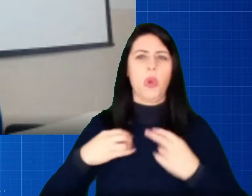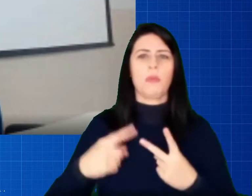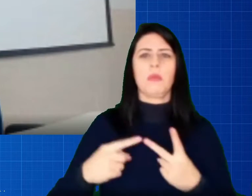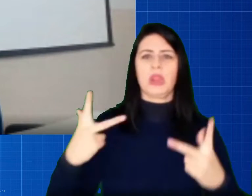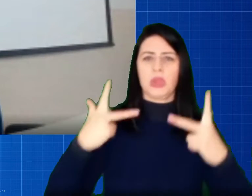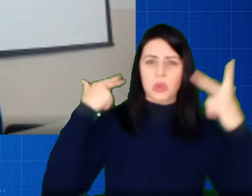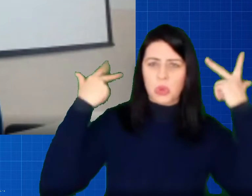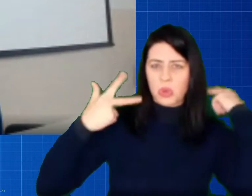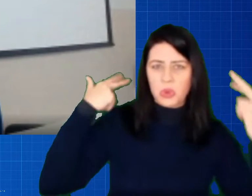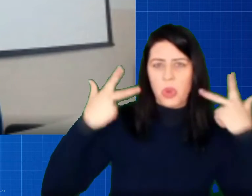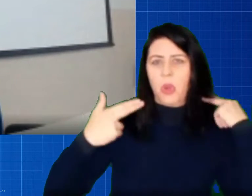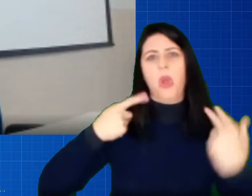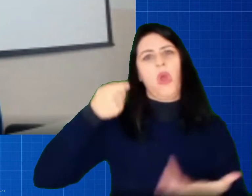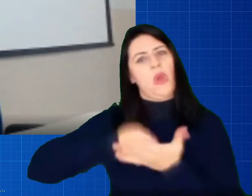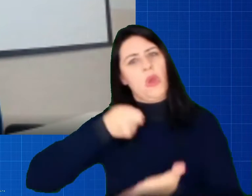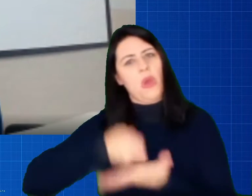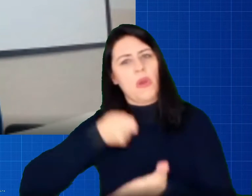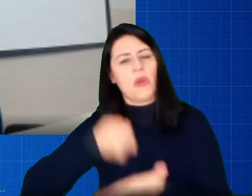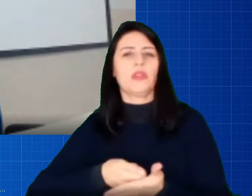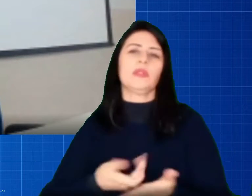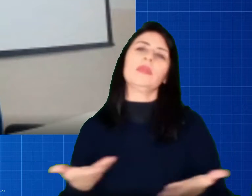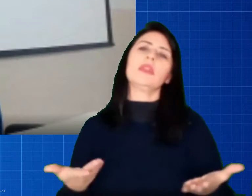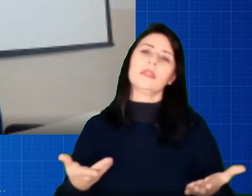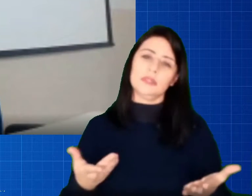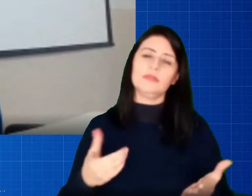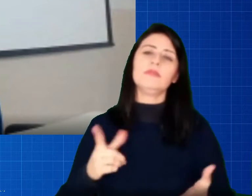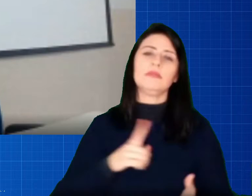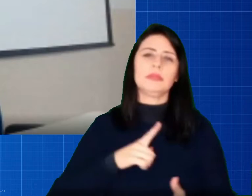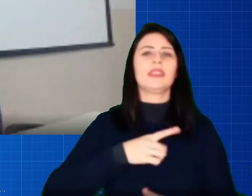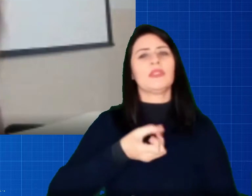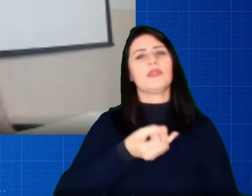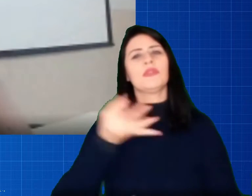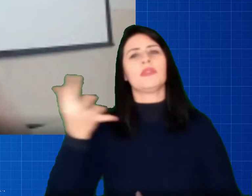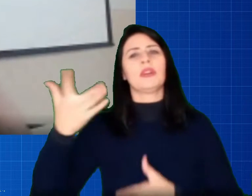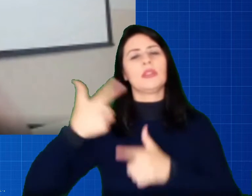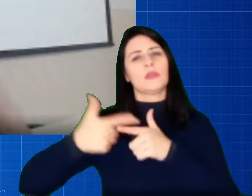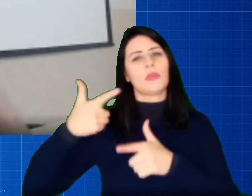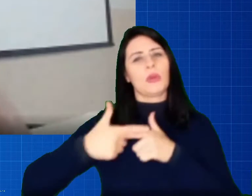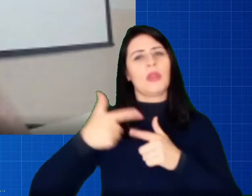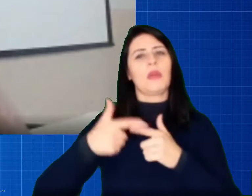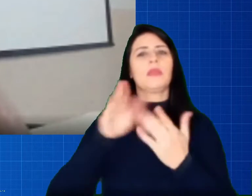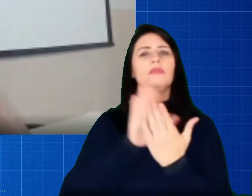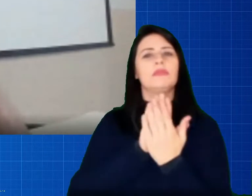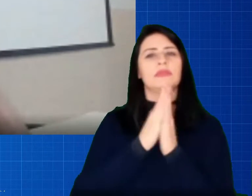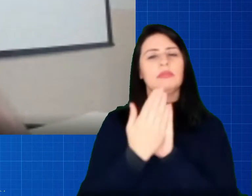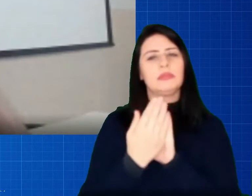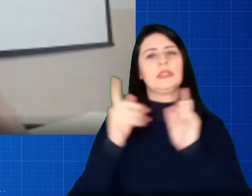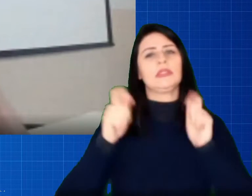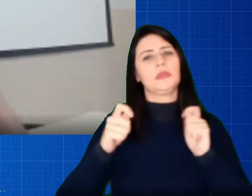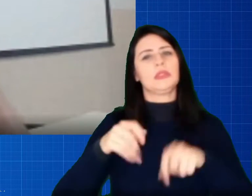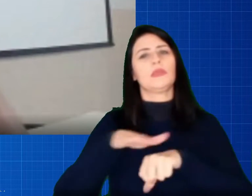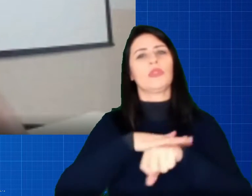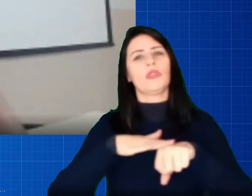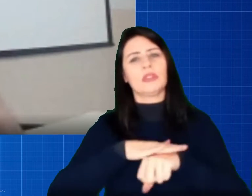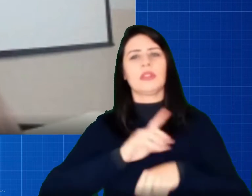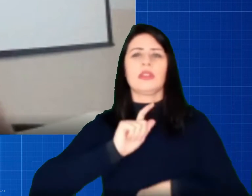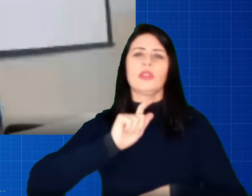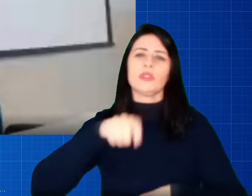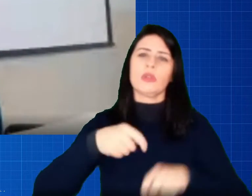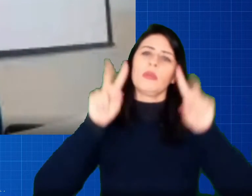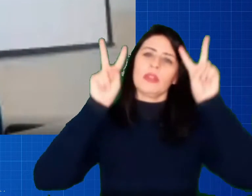pais já cortaram o cabelo na marra. Então, nós tivemos muitas situações de transexualidade. Então, nós temos que estar conversando em